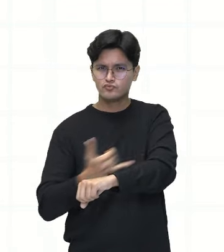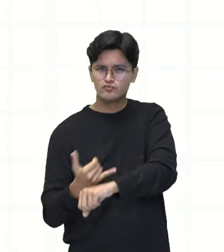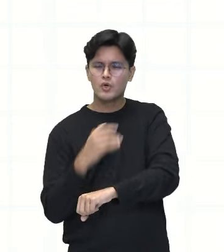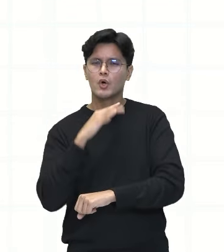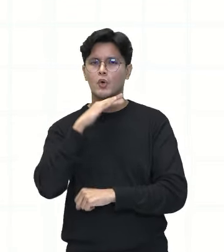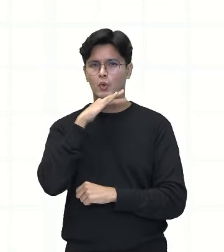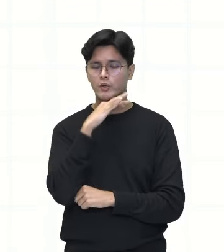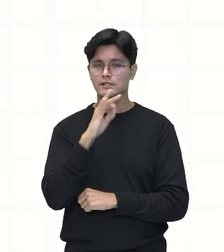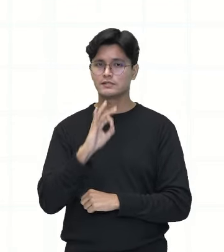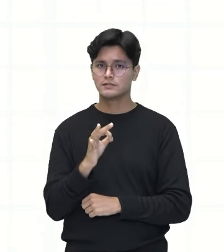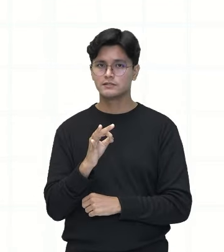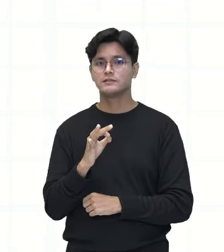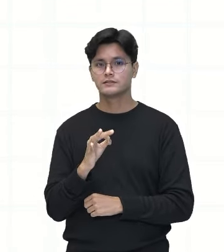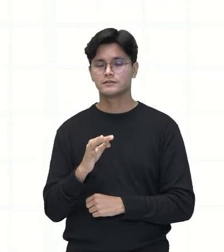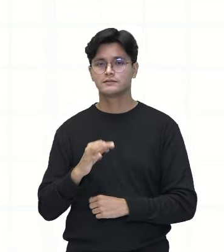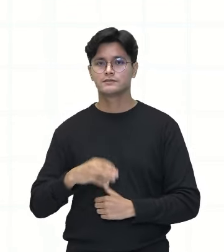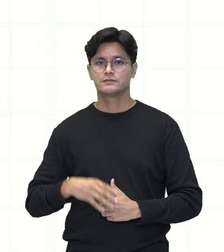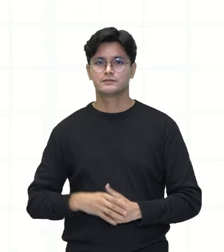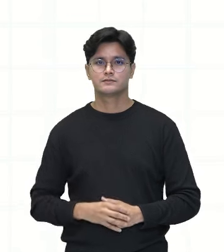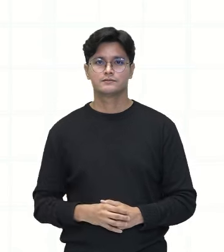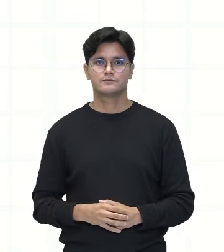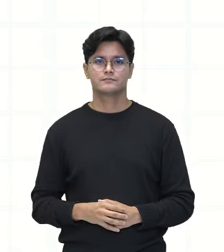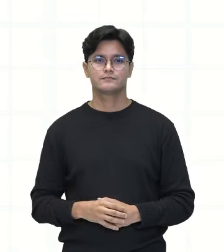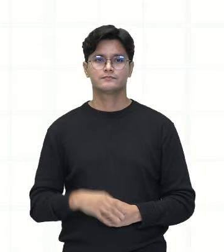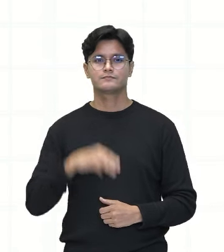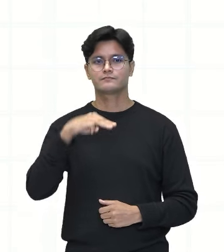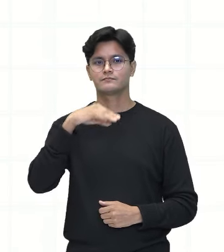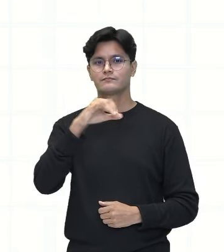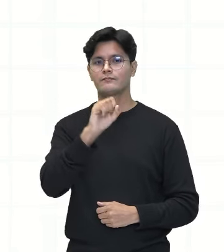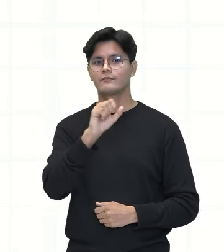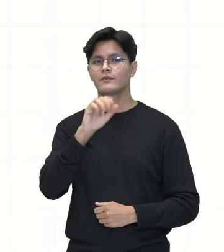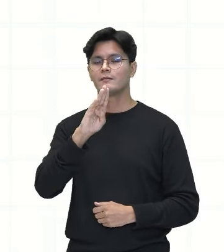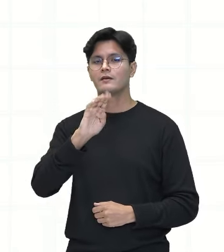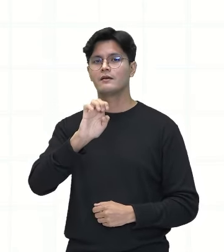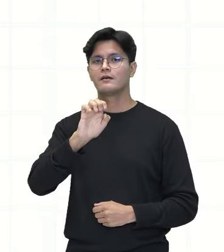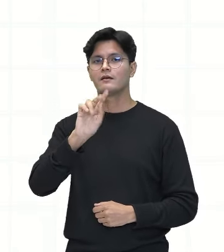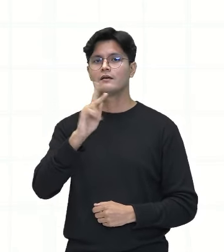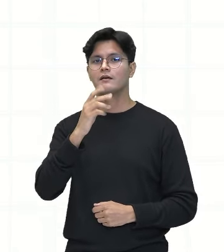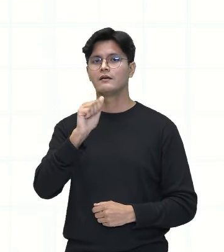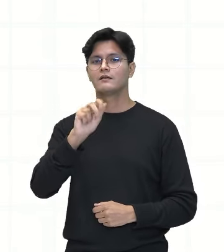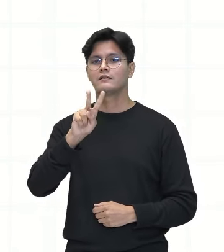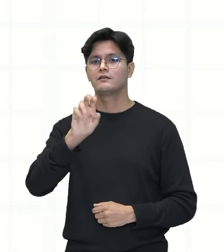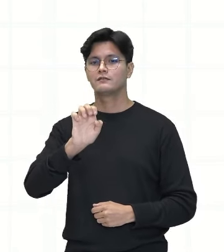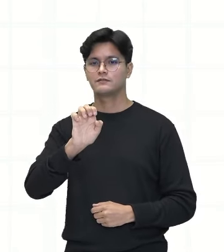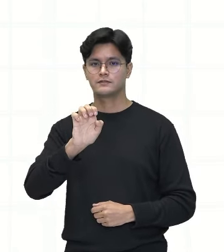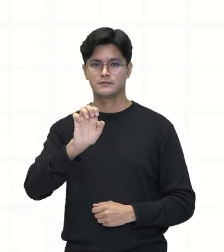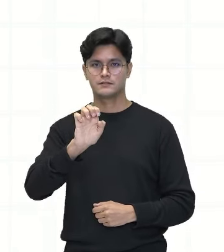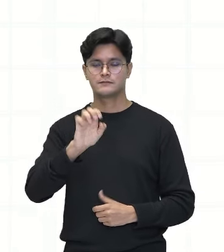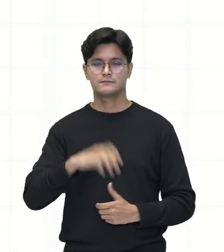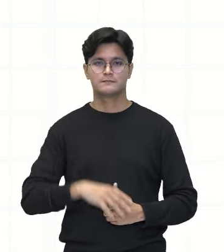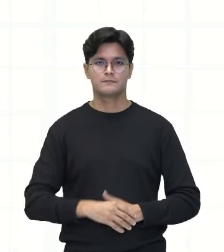comportamento. Misbehave. Misbehave. Misbehave.